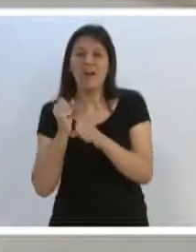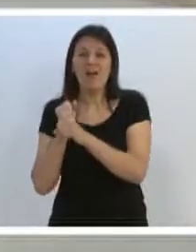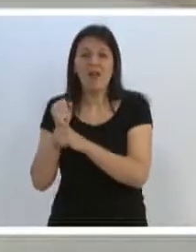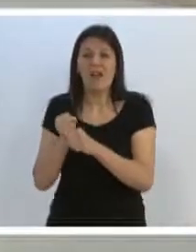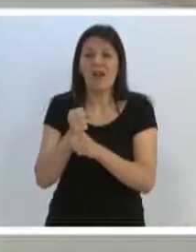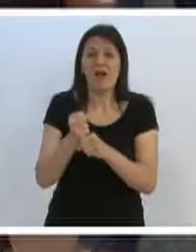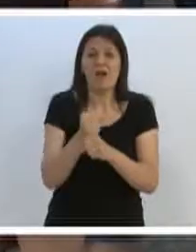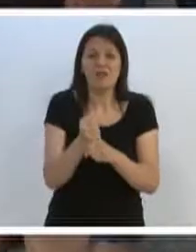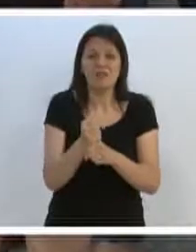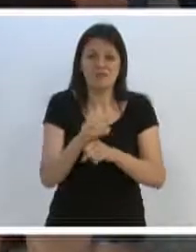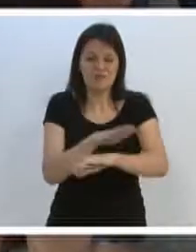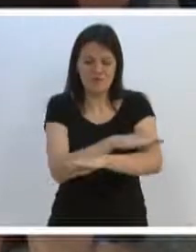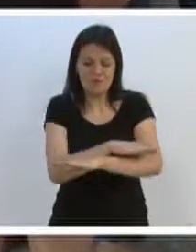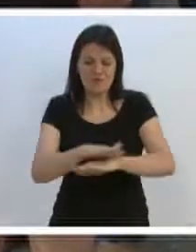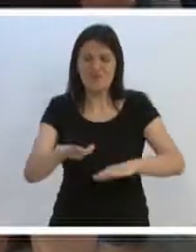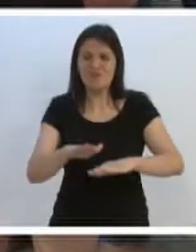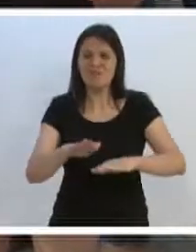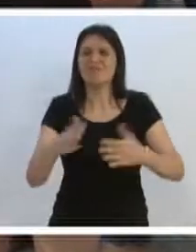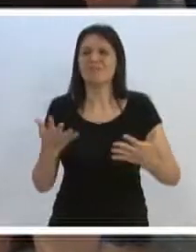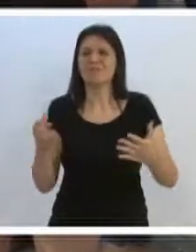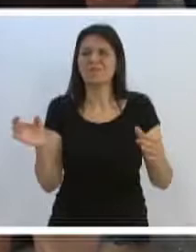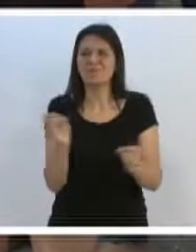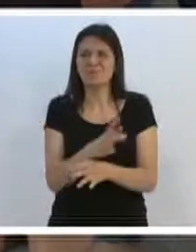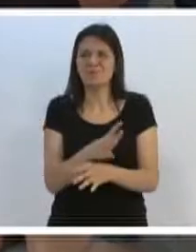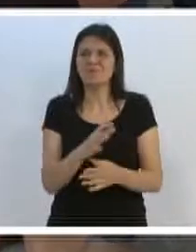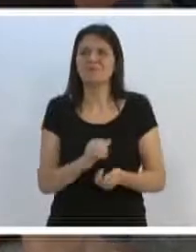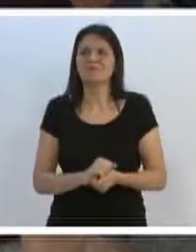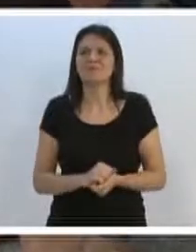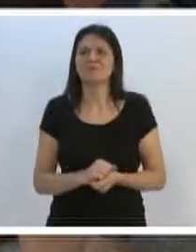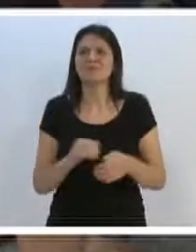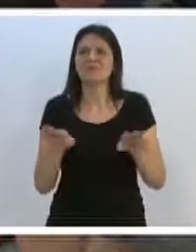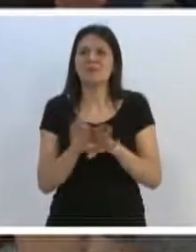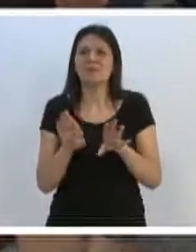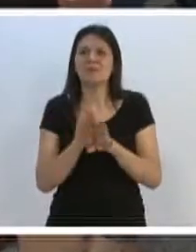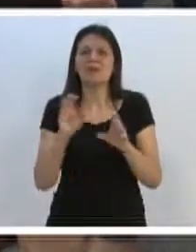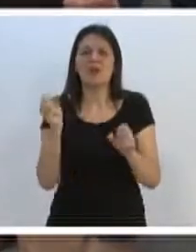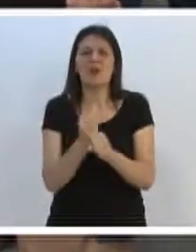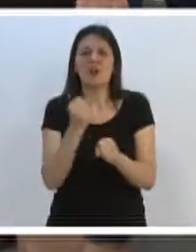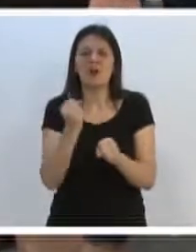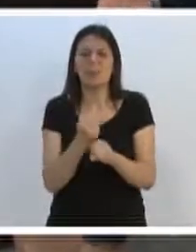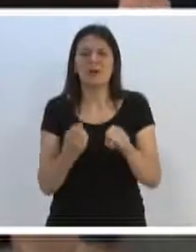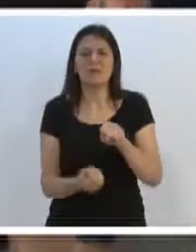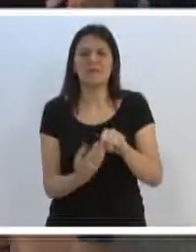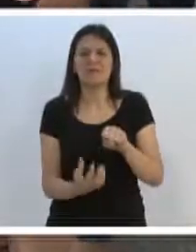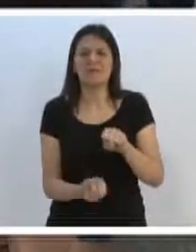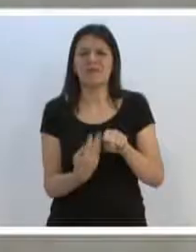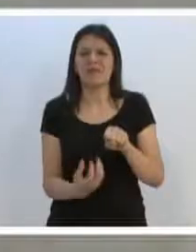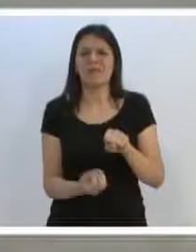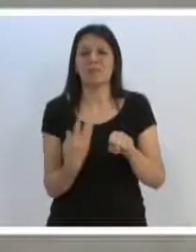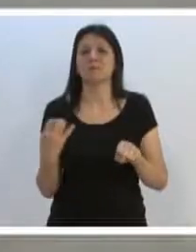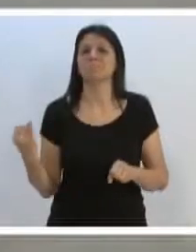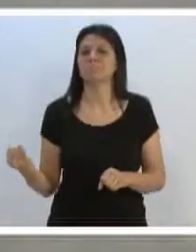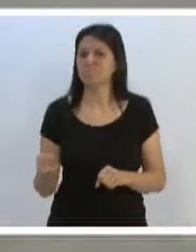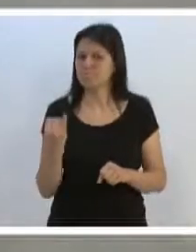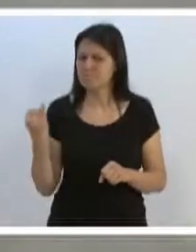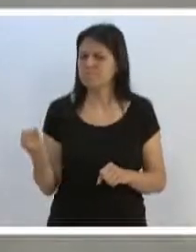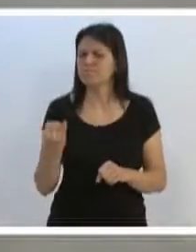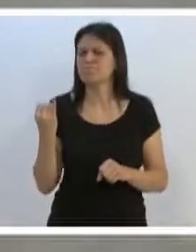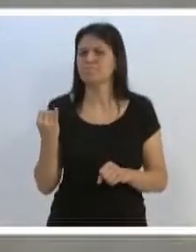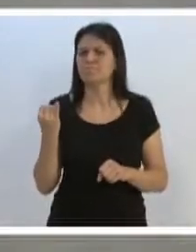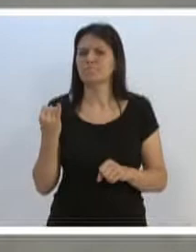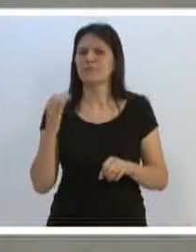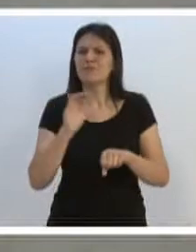esse asfalto pudesse ser contemplado, e bem como também as obras do SAMAI. Duas obras importantes, realizadas pela